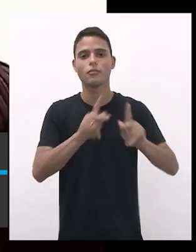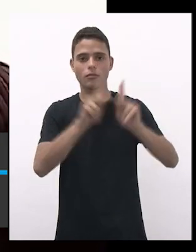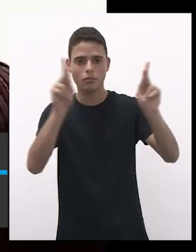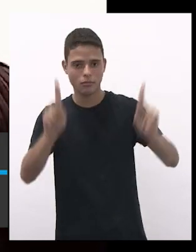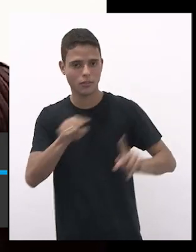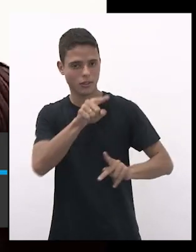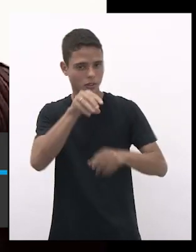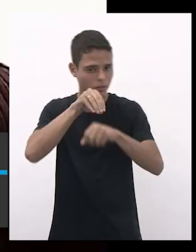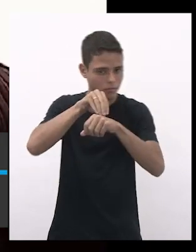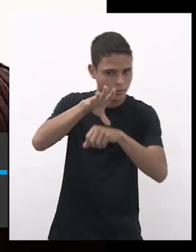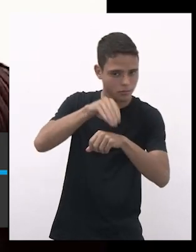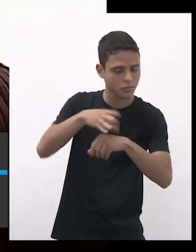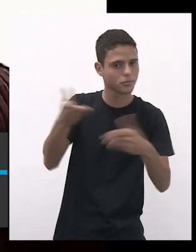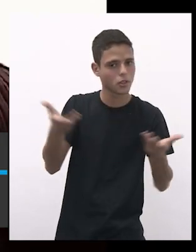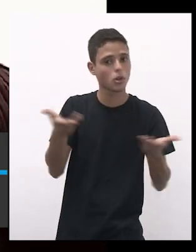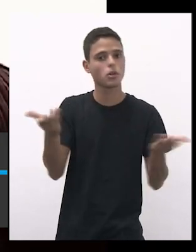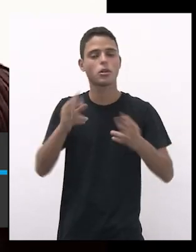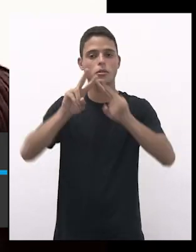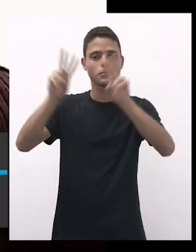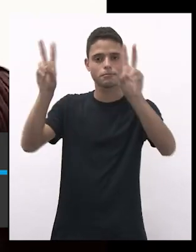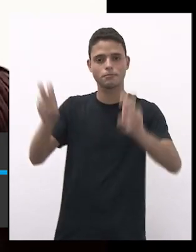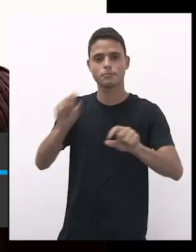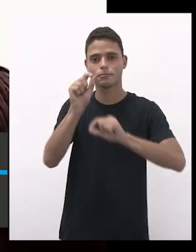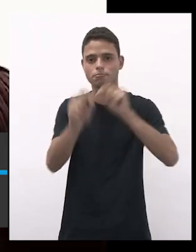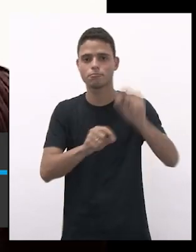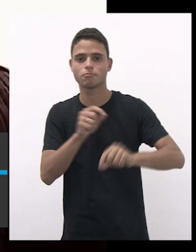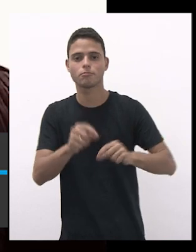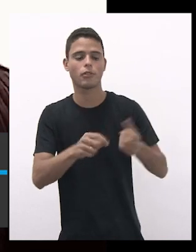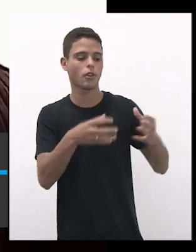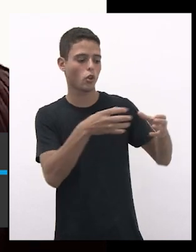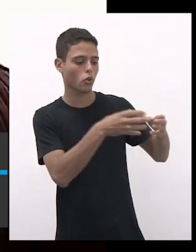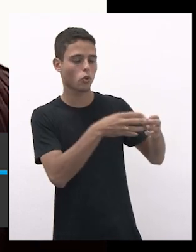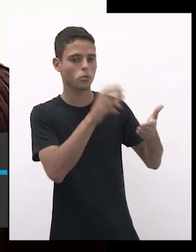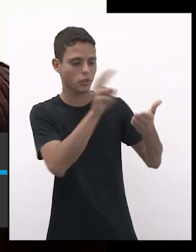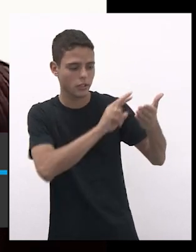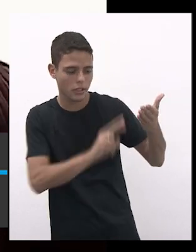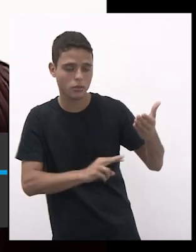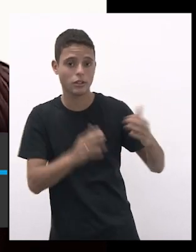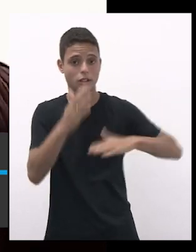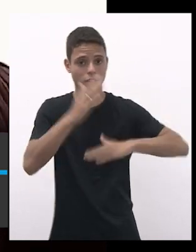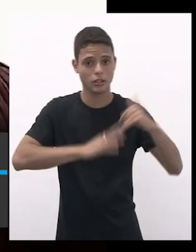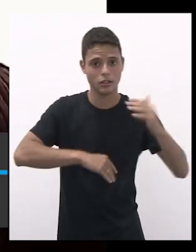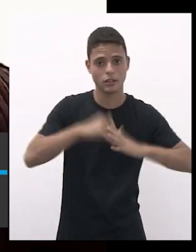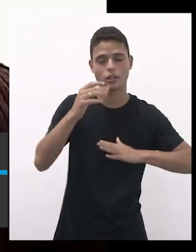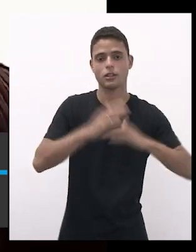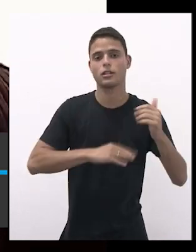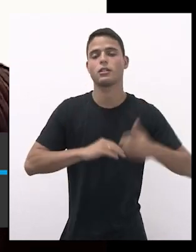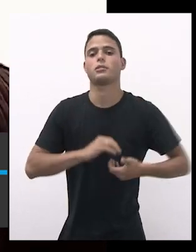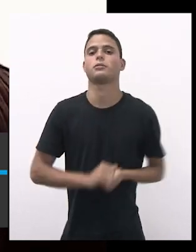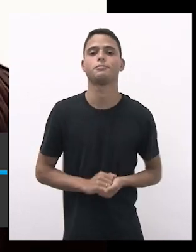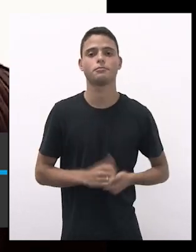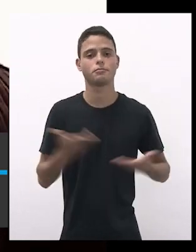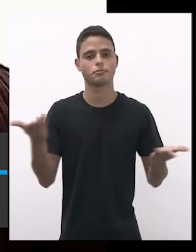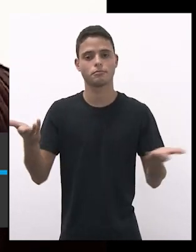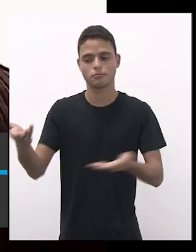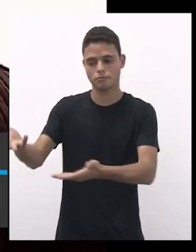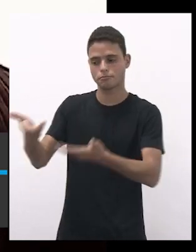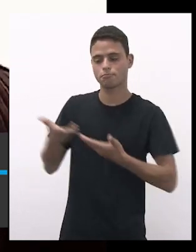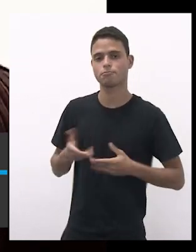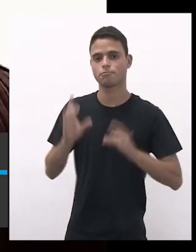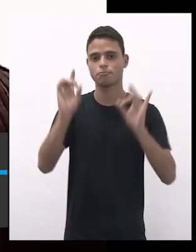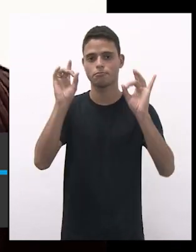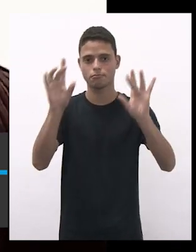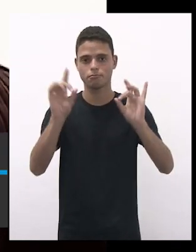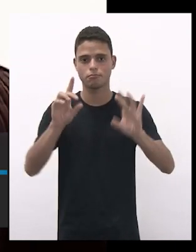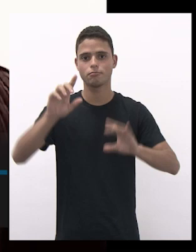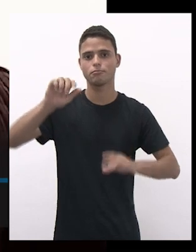título do programa de hoje é Clube de Leitura na Prática, Café Literário. Estamos com uma convidada muito especial, que é